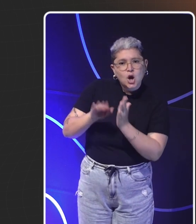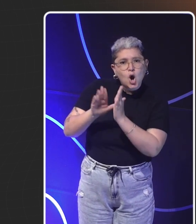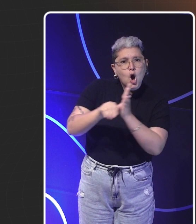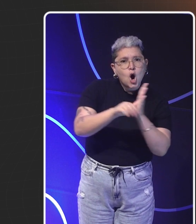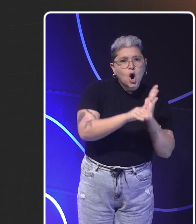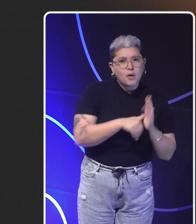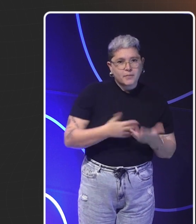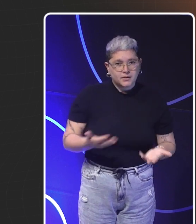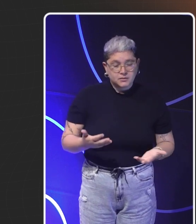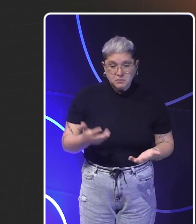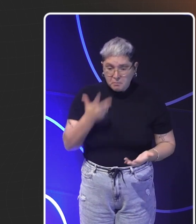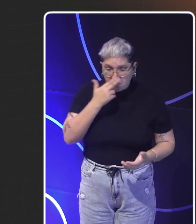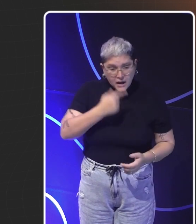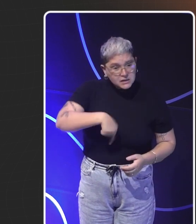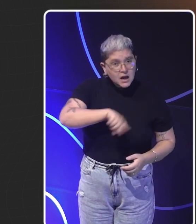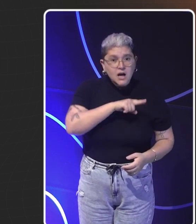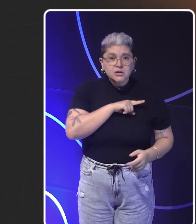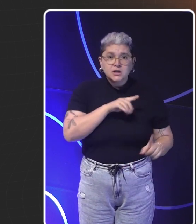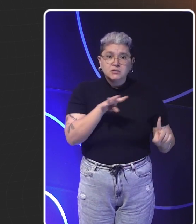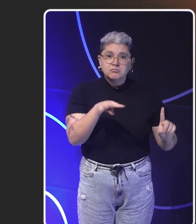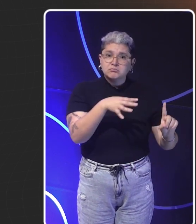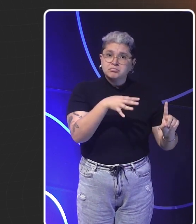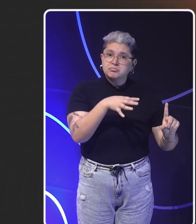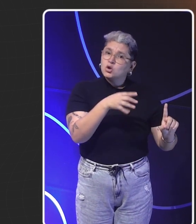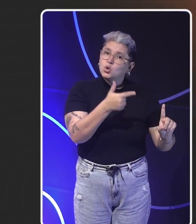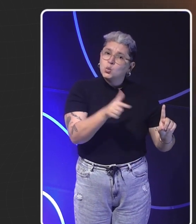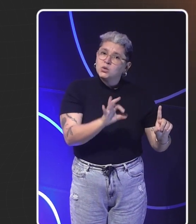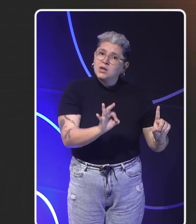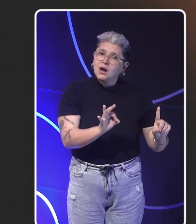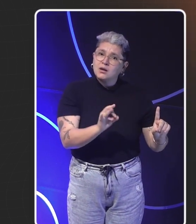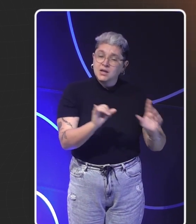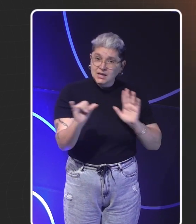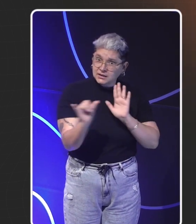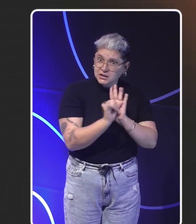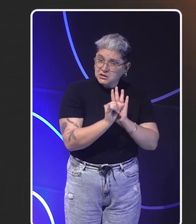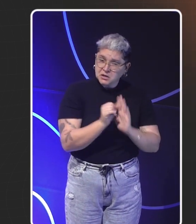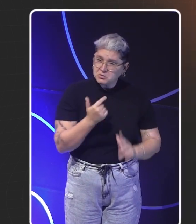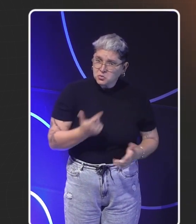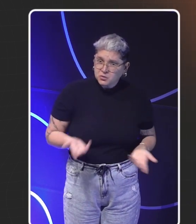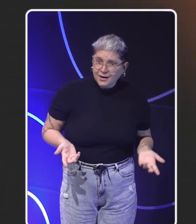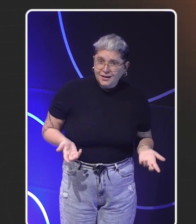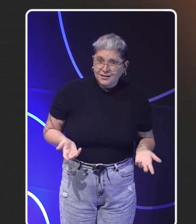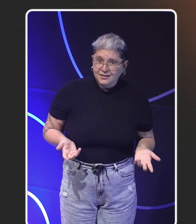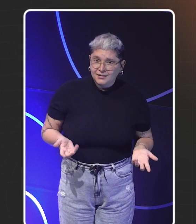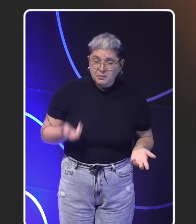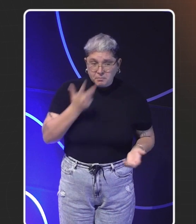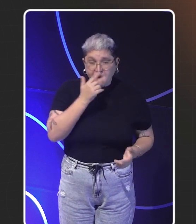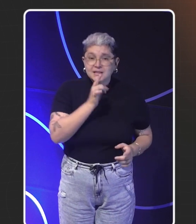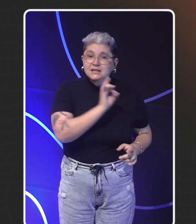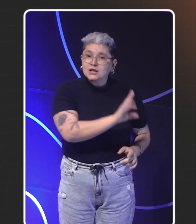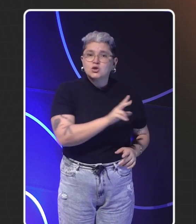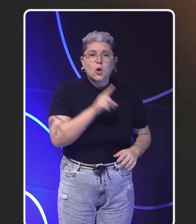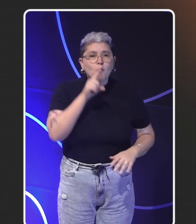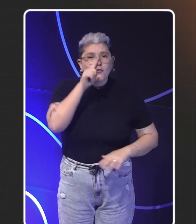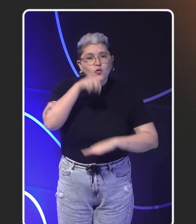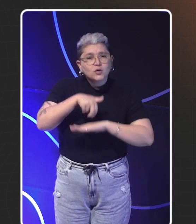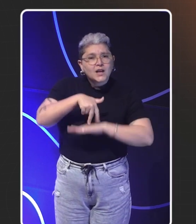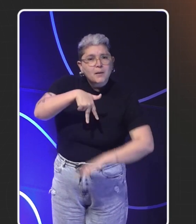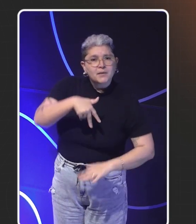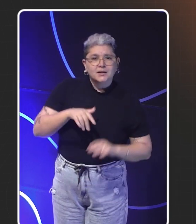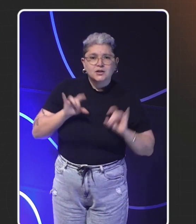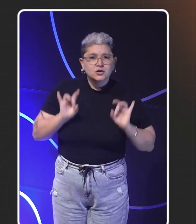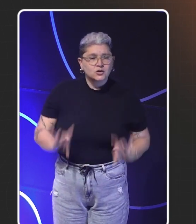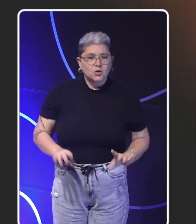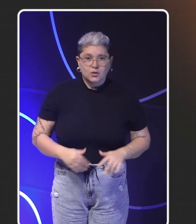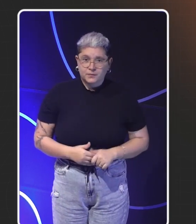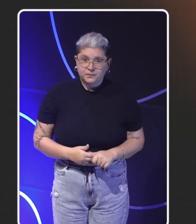ou pareça não ter uma identidade. Quando, na verdade, isso não é verdade, né? E eu sempre digo nas minhas redes que tá tudo